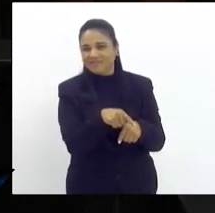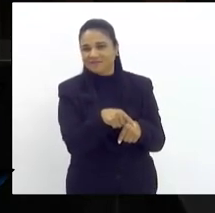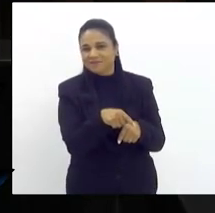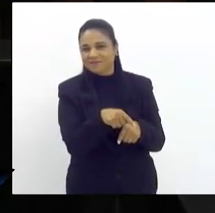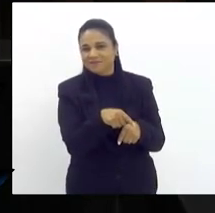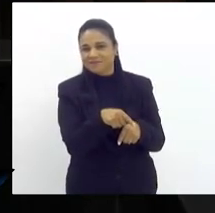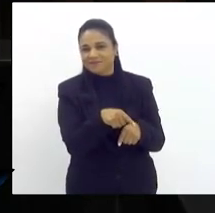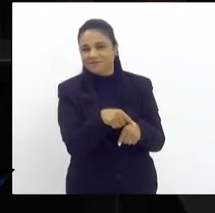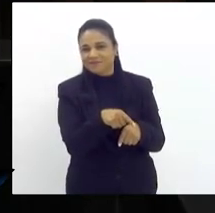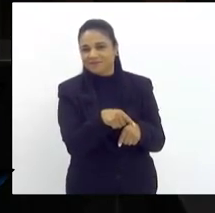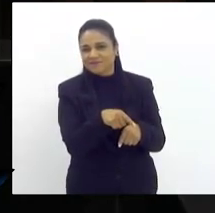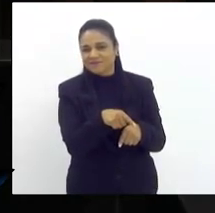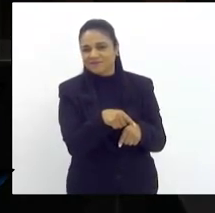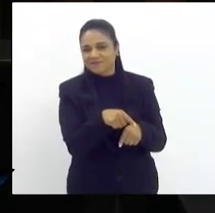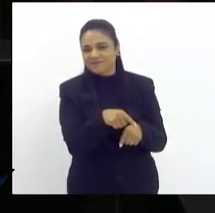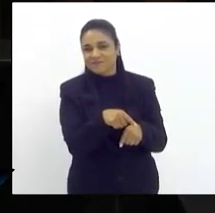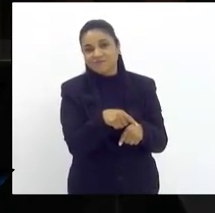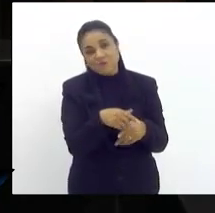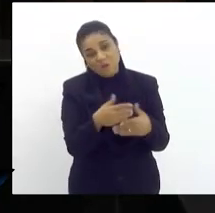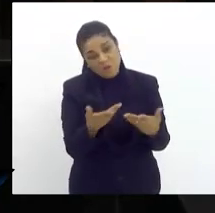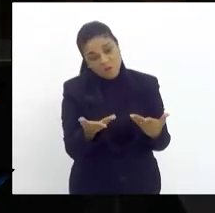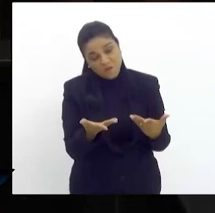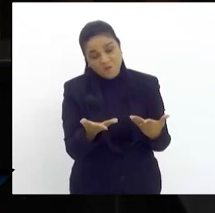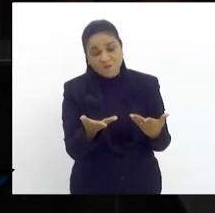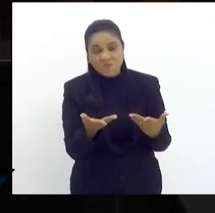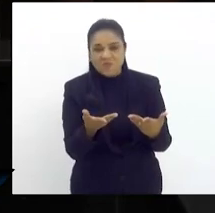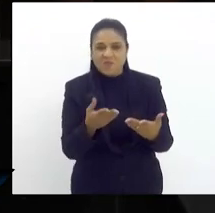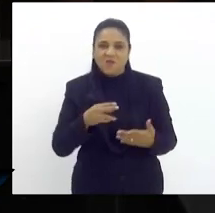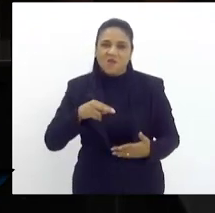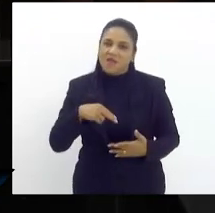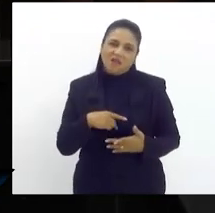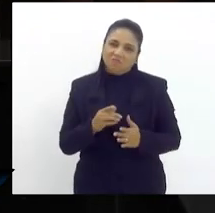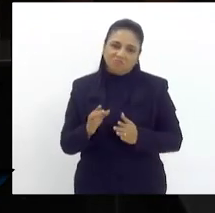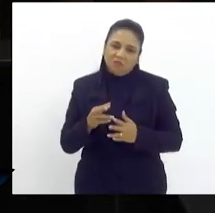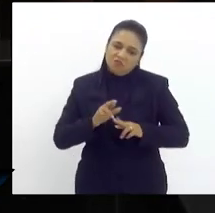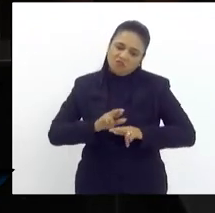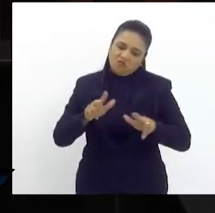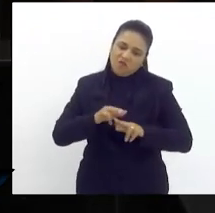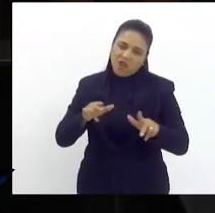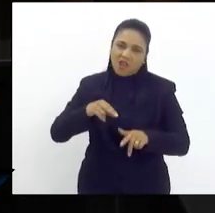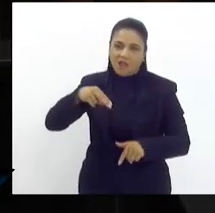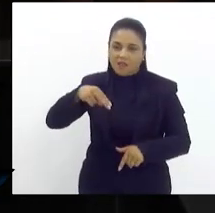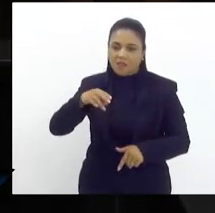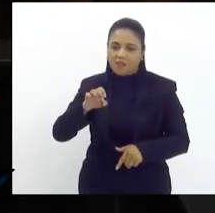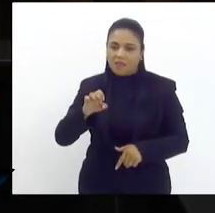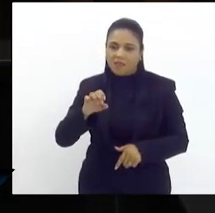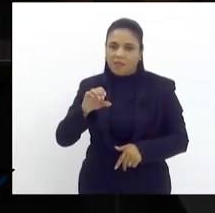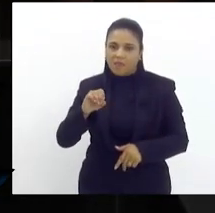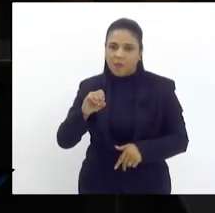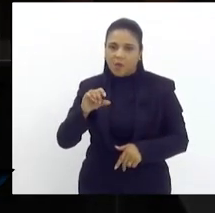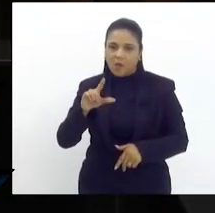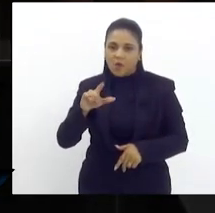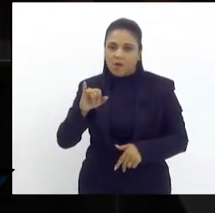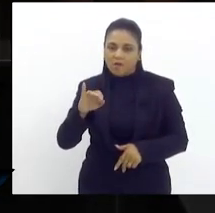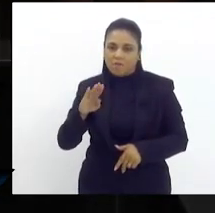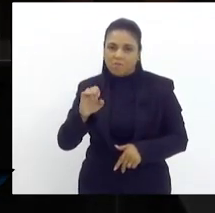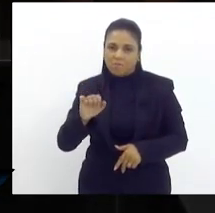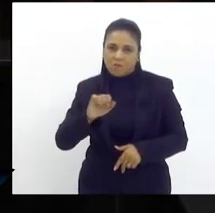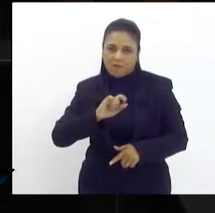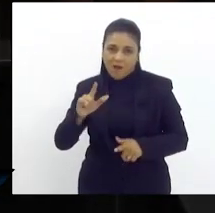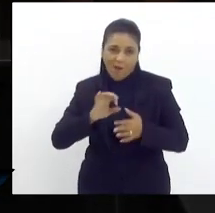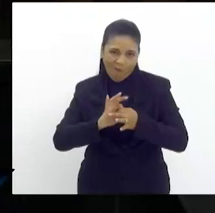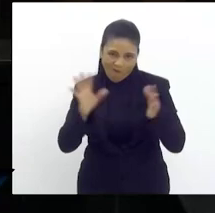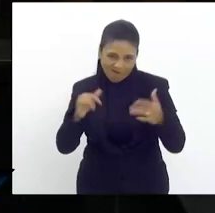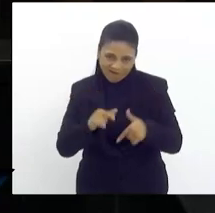ser esse purismo neoliberal Mas pela outra vertente pode